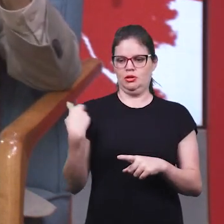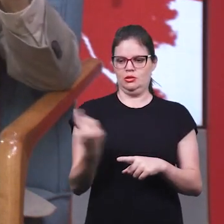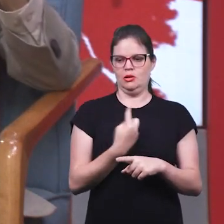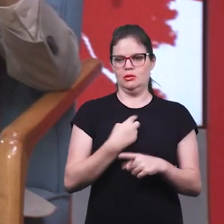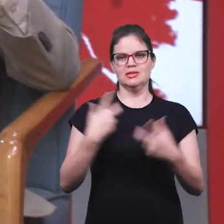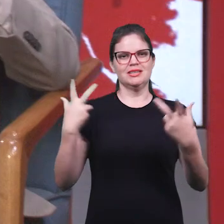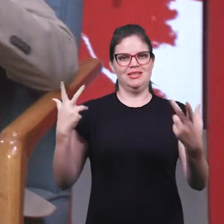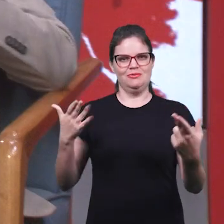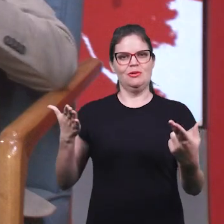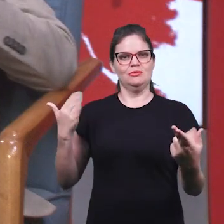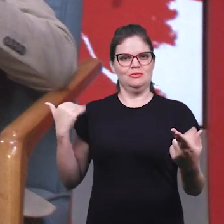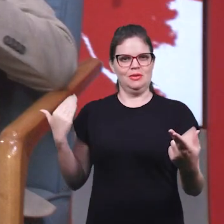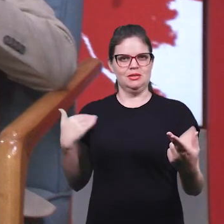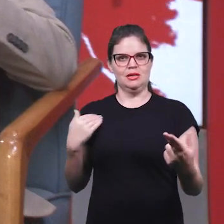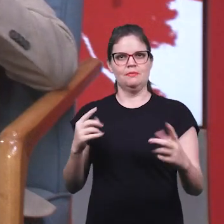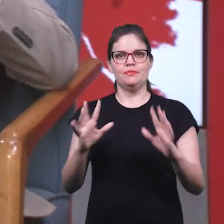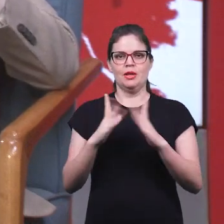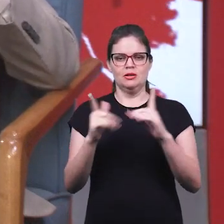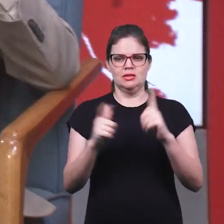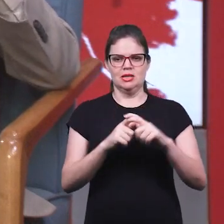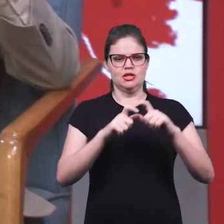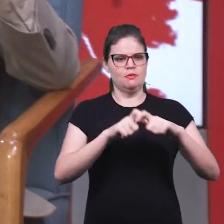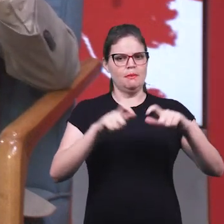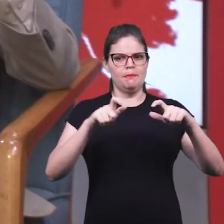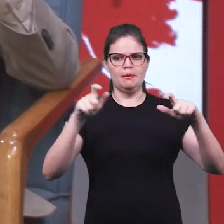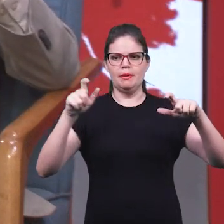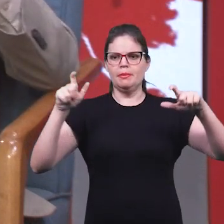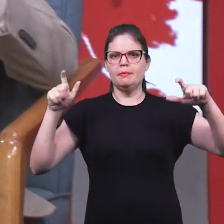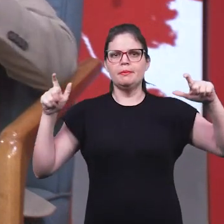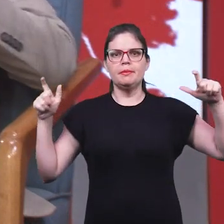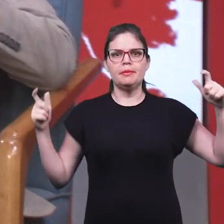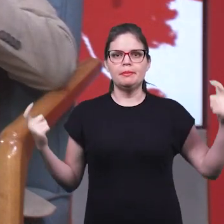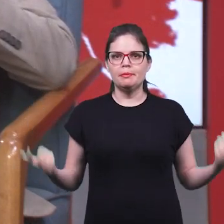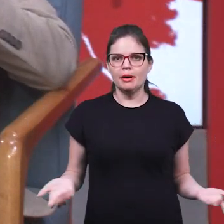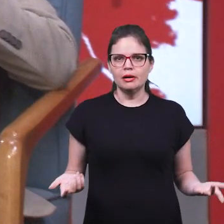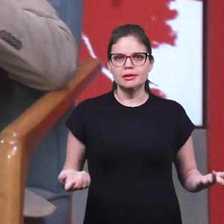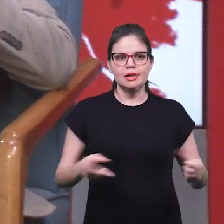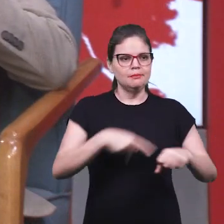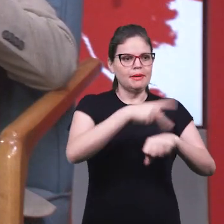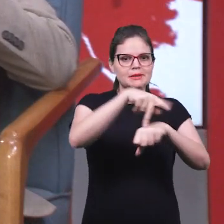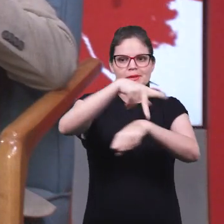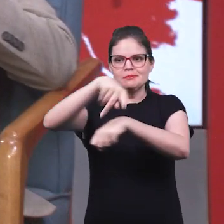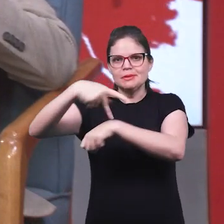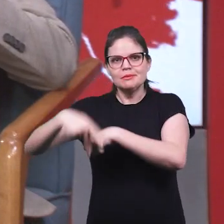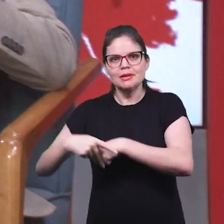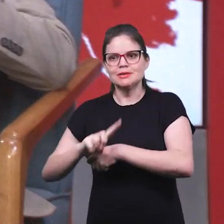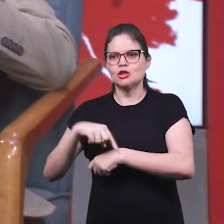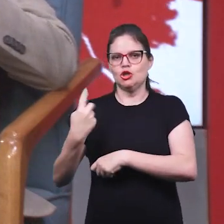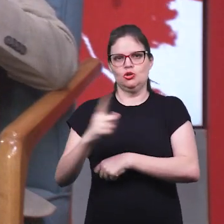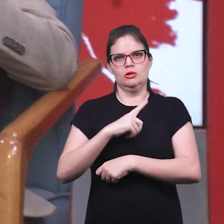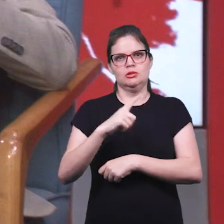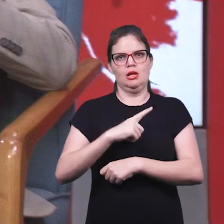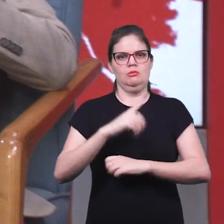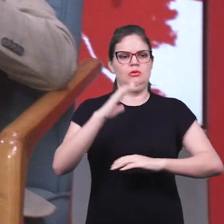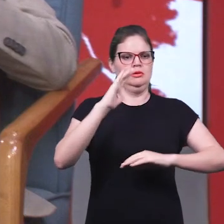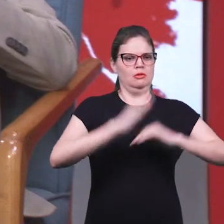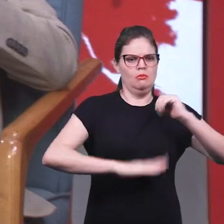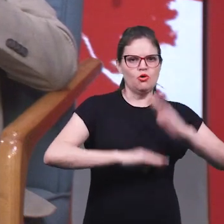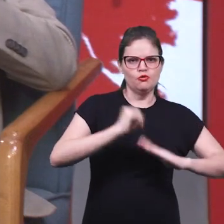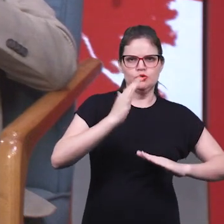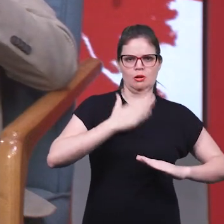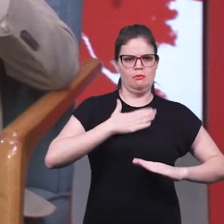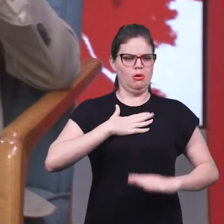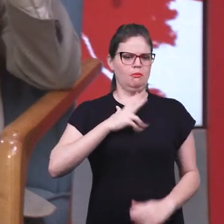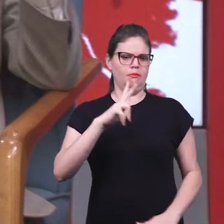assim como a igreja primitiva, as nossas igrejas cresceram, como nós temos as nossas funções, temos